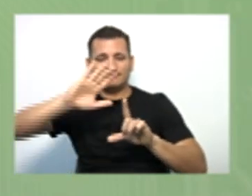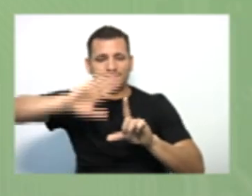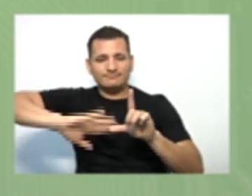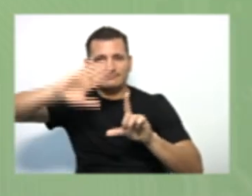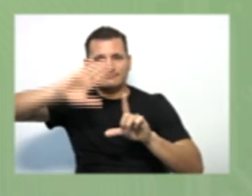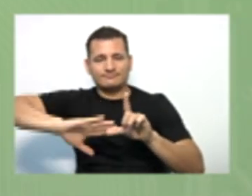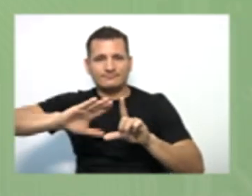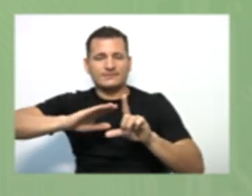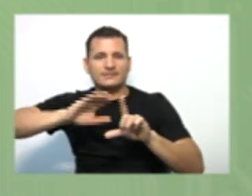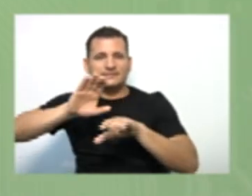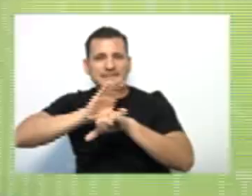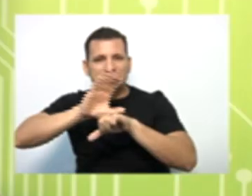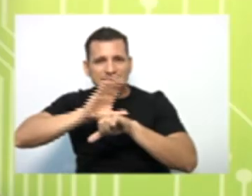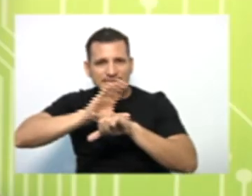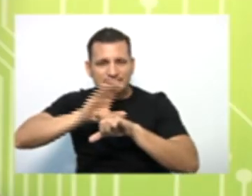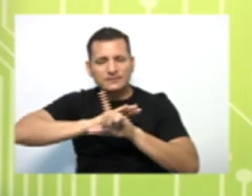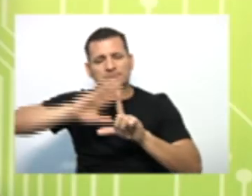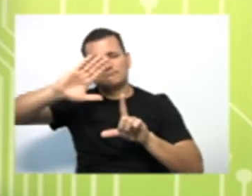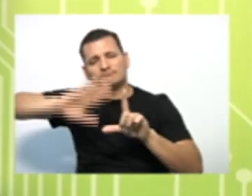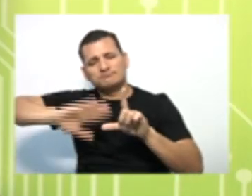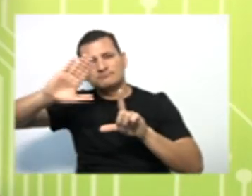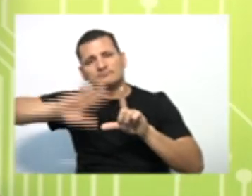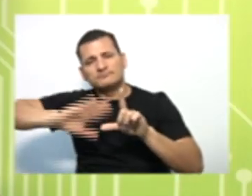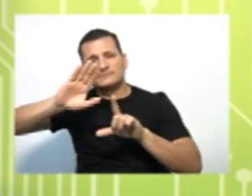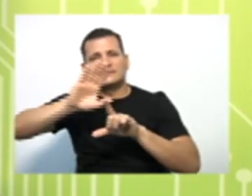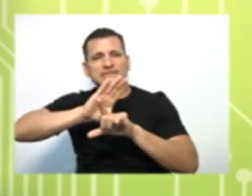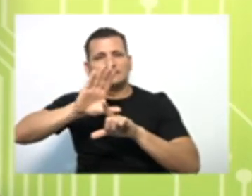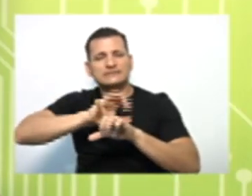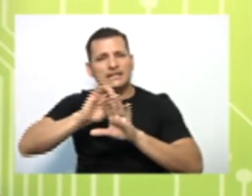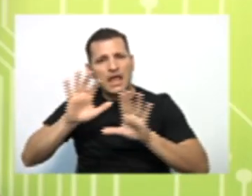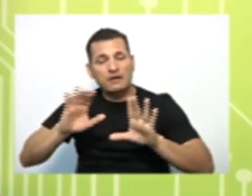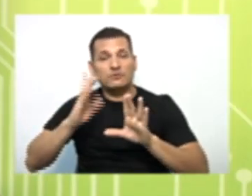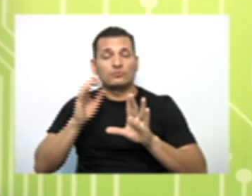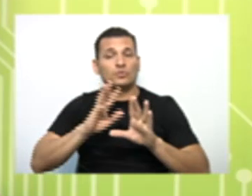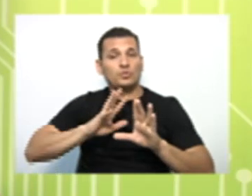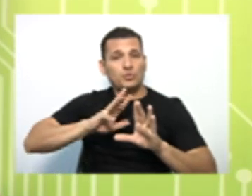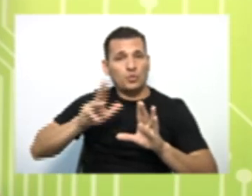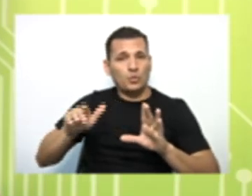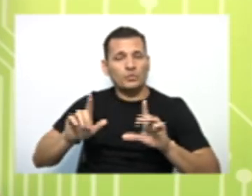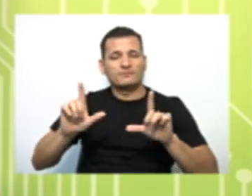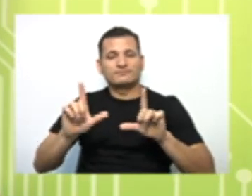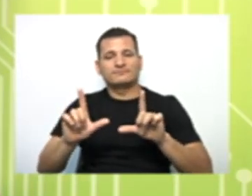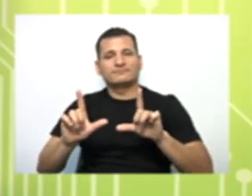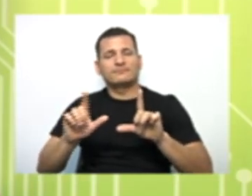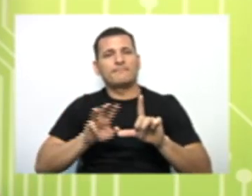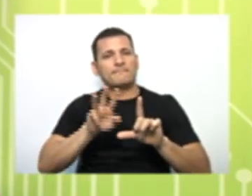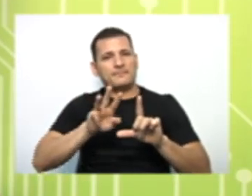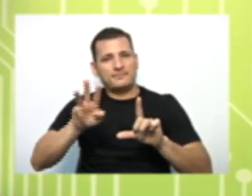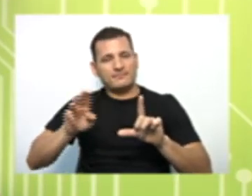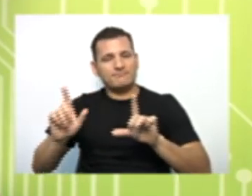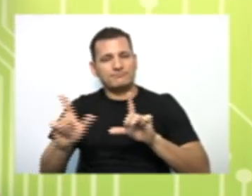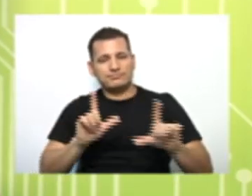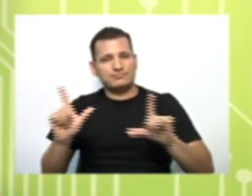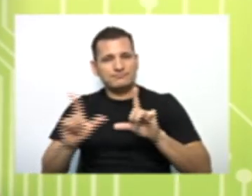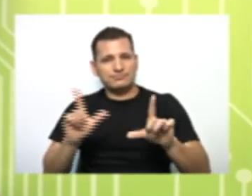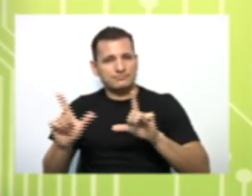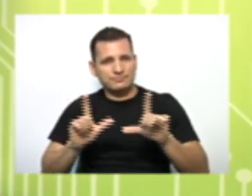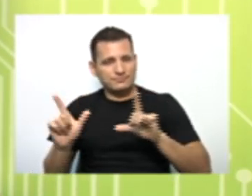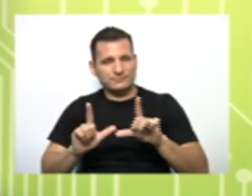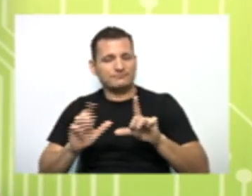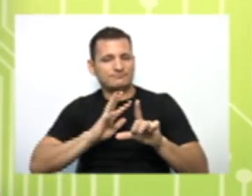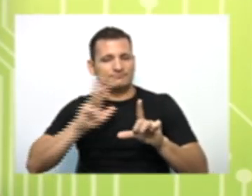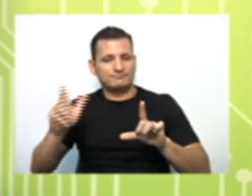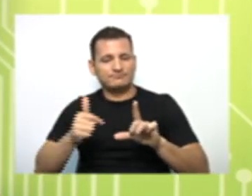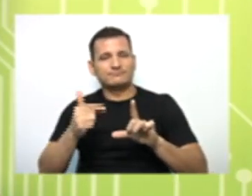ou um fundo azul clarinho, todas as suas páginas do site, todos do seu sítio web,